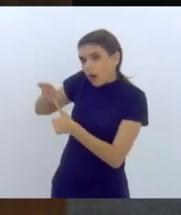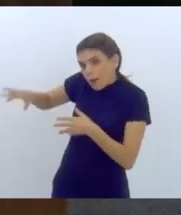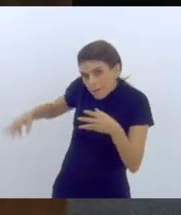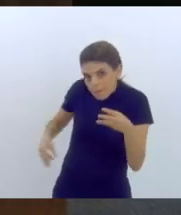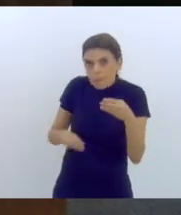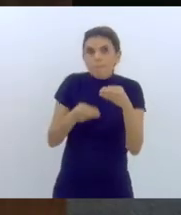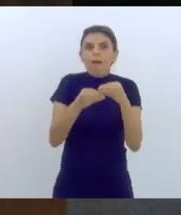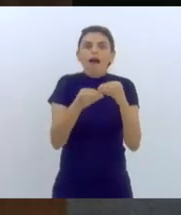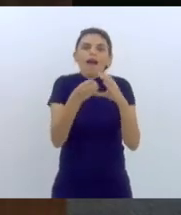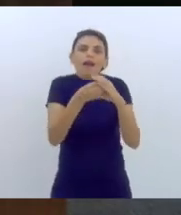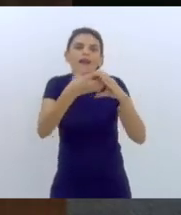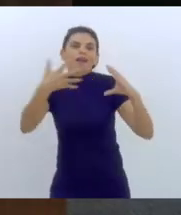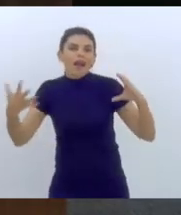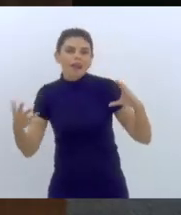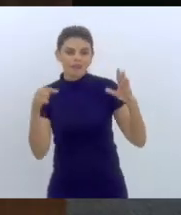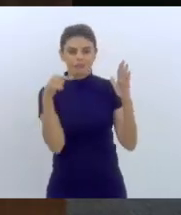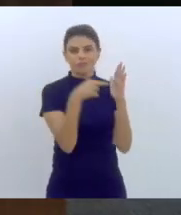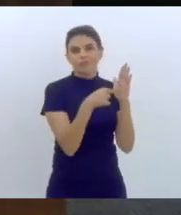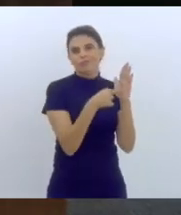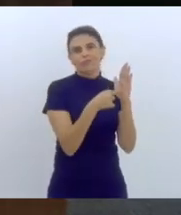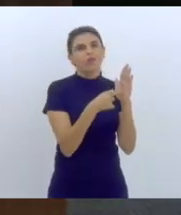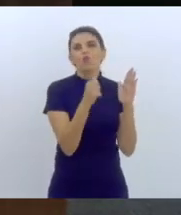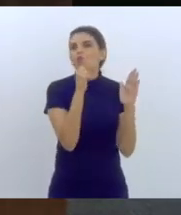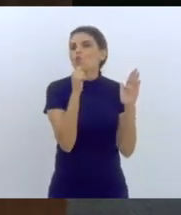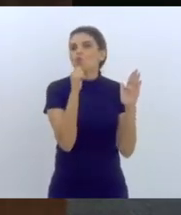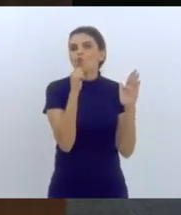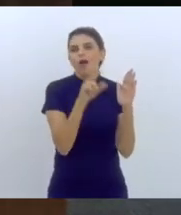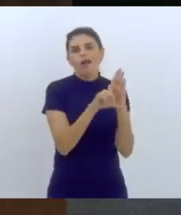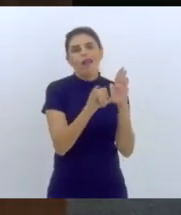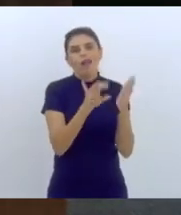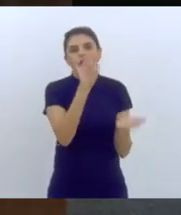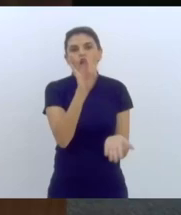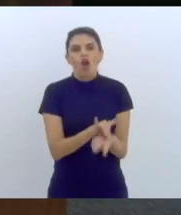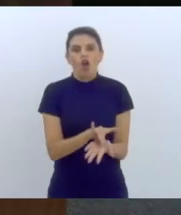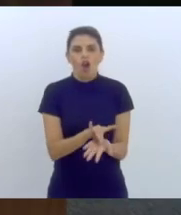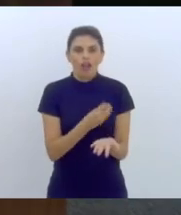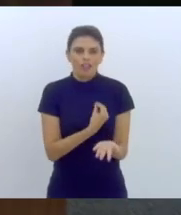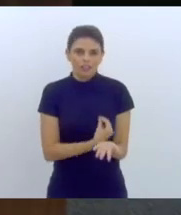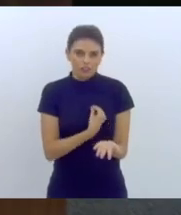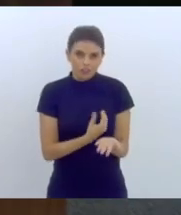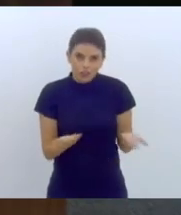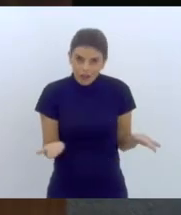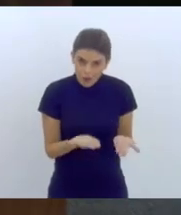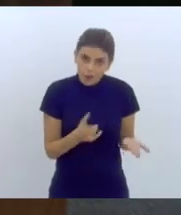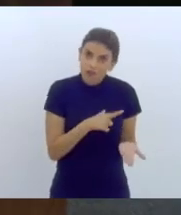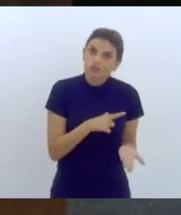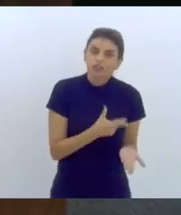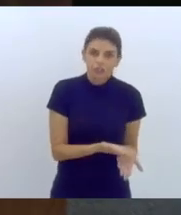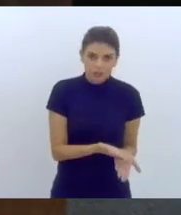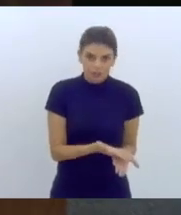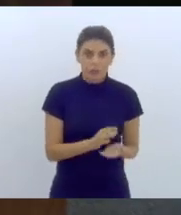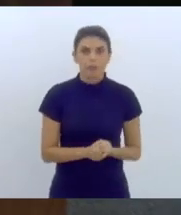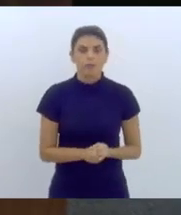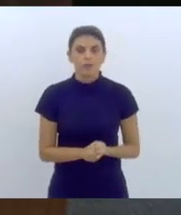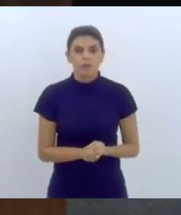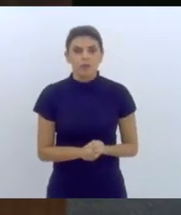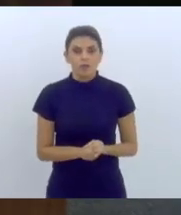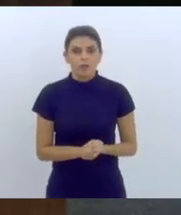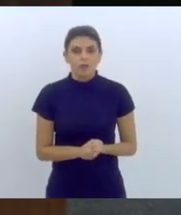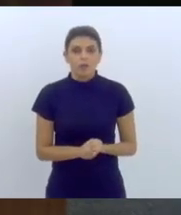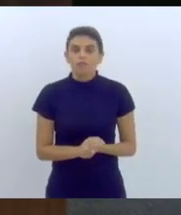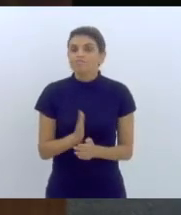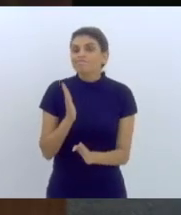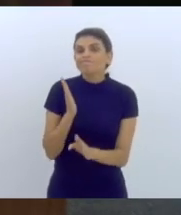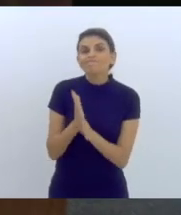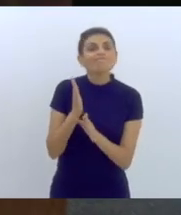acrescentando pontos que não constavam na original e que constam nessa. Qual seria o